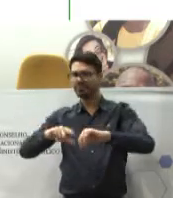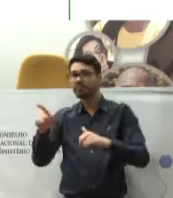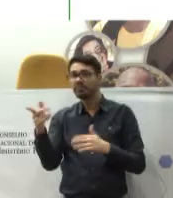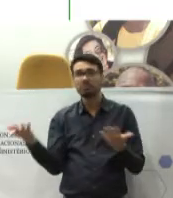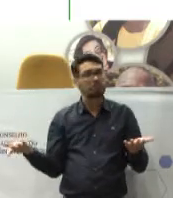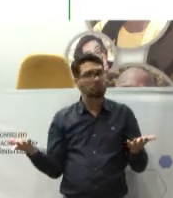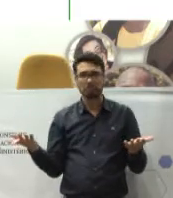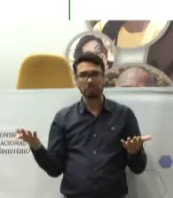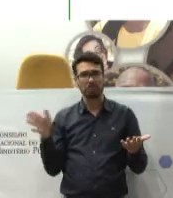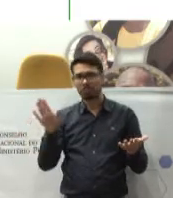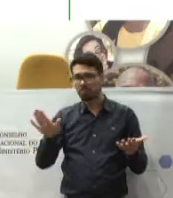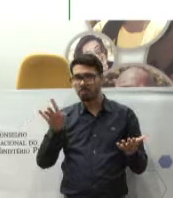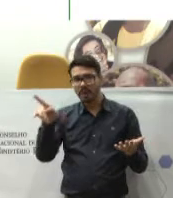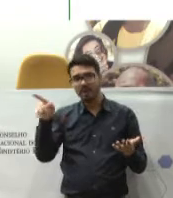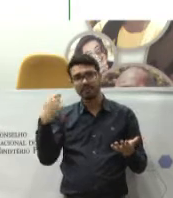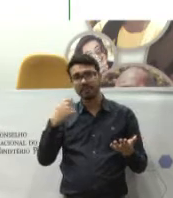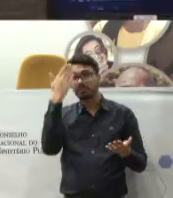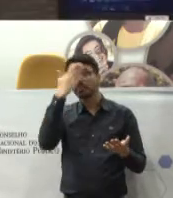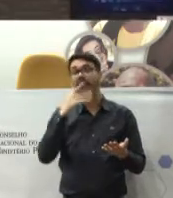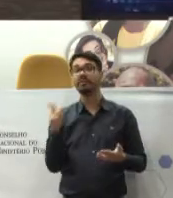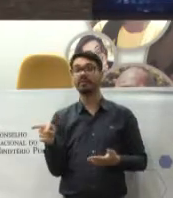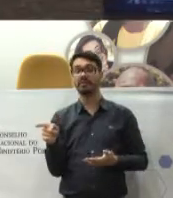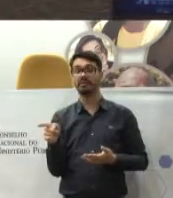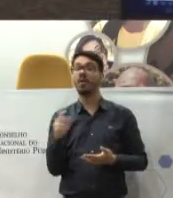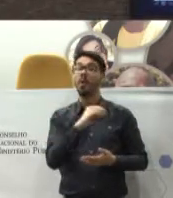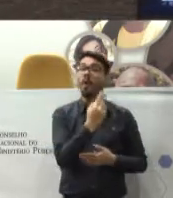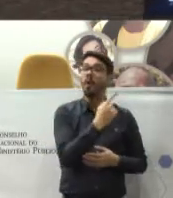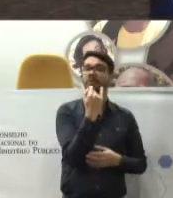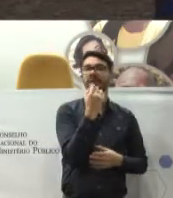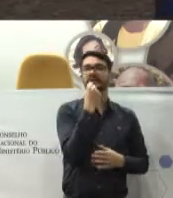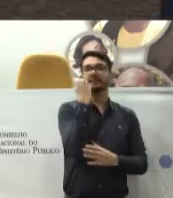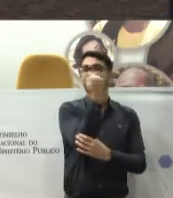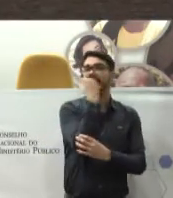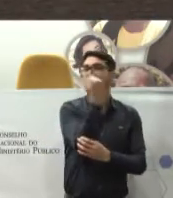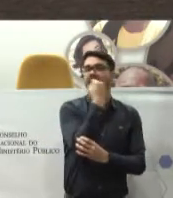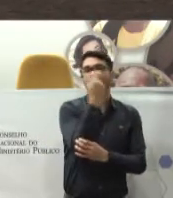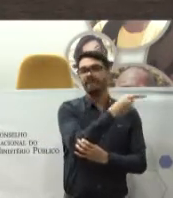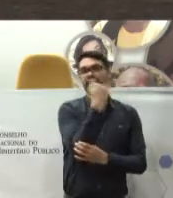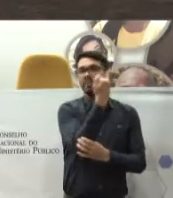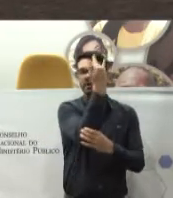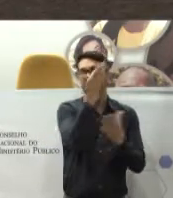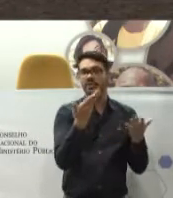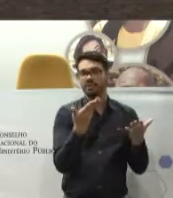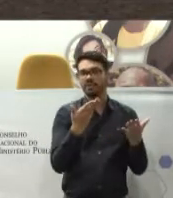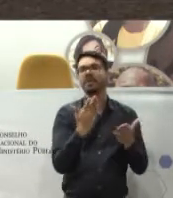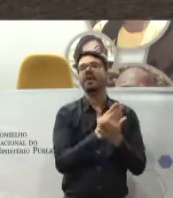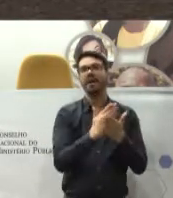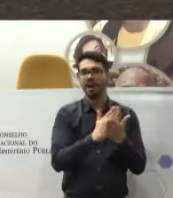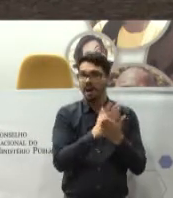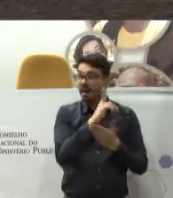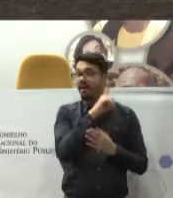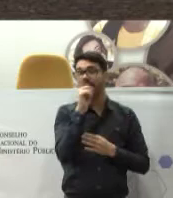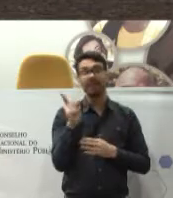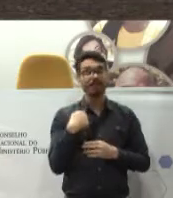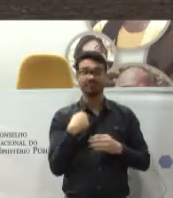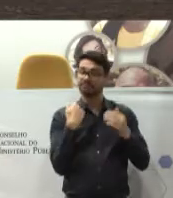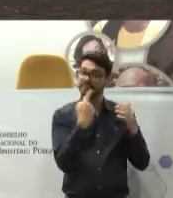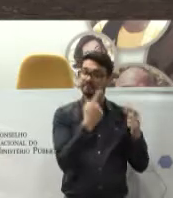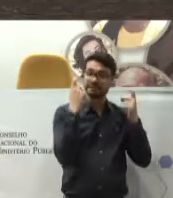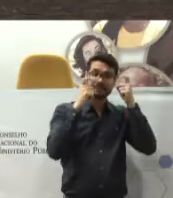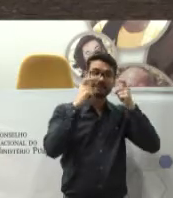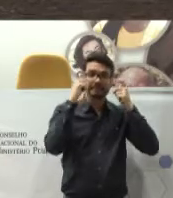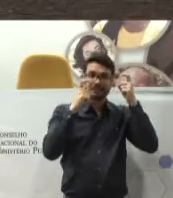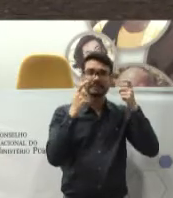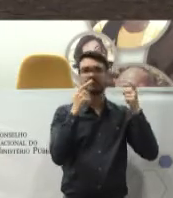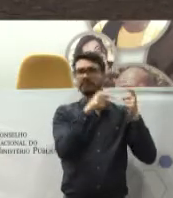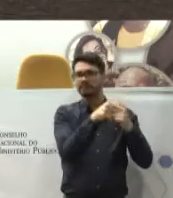que é imprescindível o outro tratamento. Eu faço há muito tempo, embora seja geralmente voto vencido na minha Câmara, né? Mas isso não tem